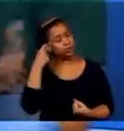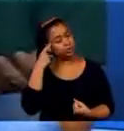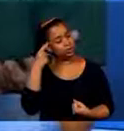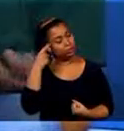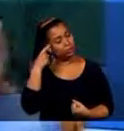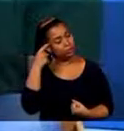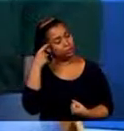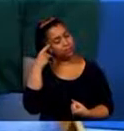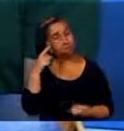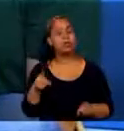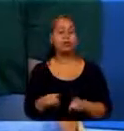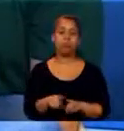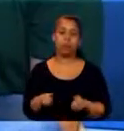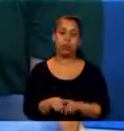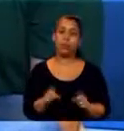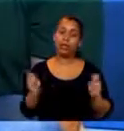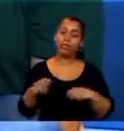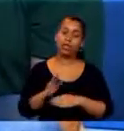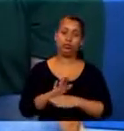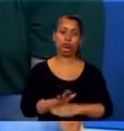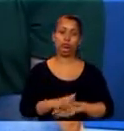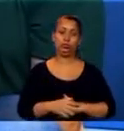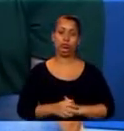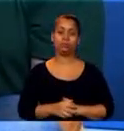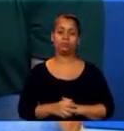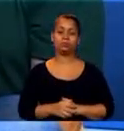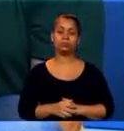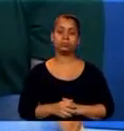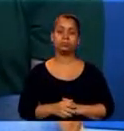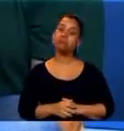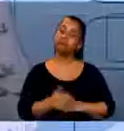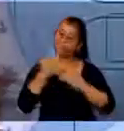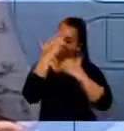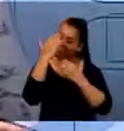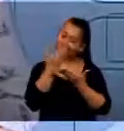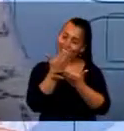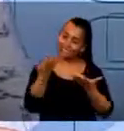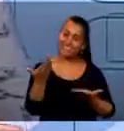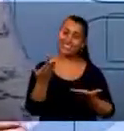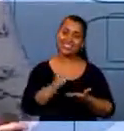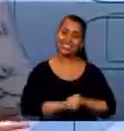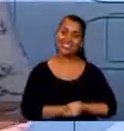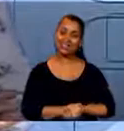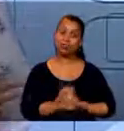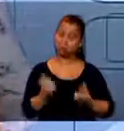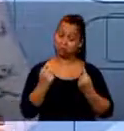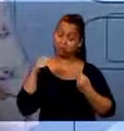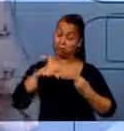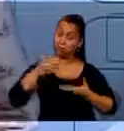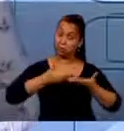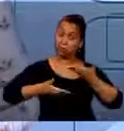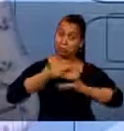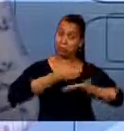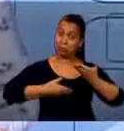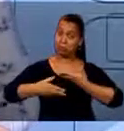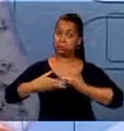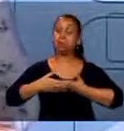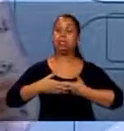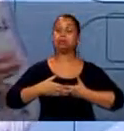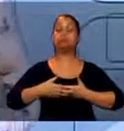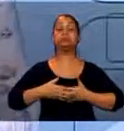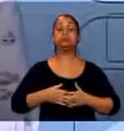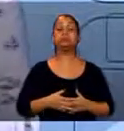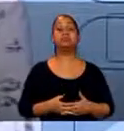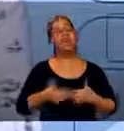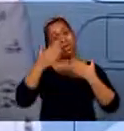de pensamento também pode ajudar e muito. Tá, joia. Eu quero te agradecer muito, Paulo, por ter vindo aqui compartilhar a sua